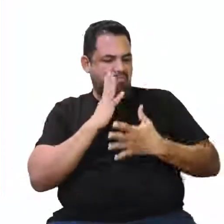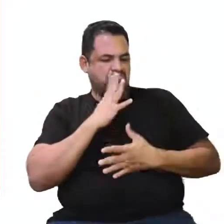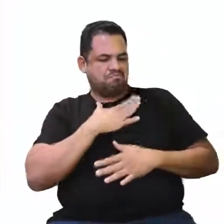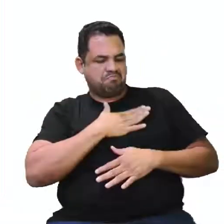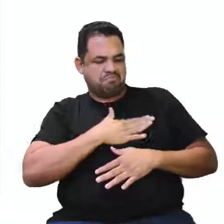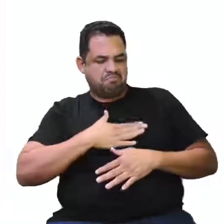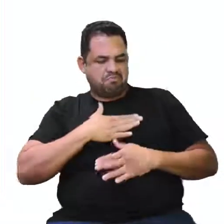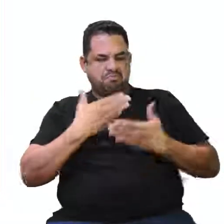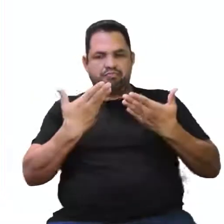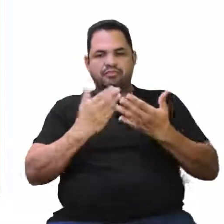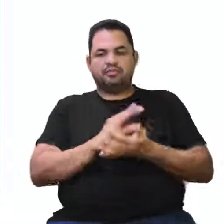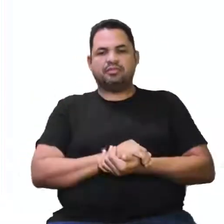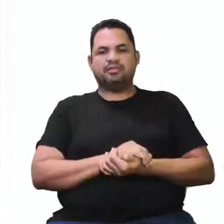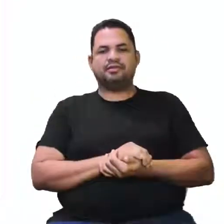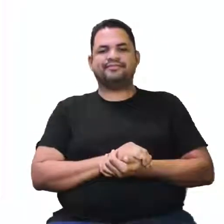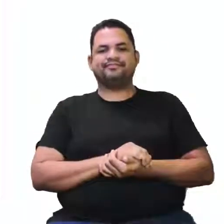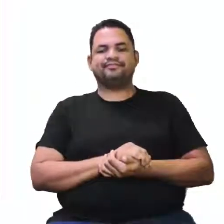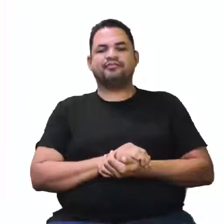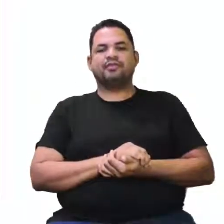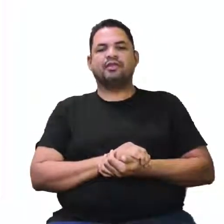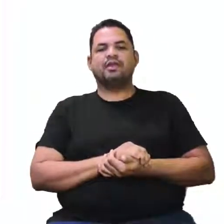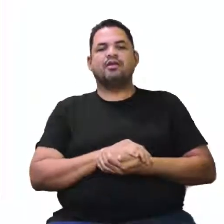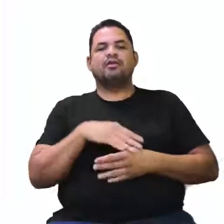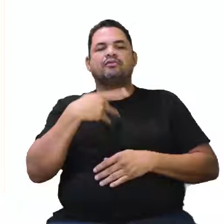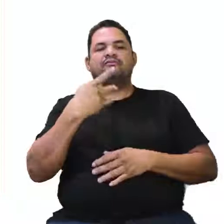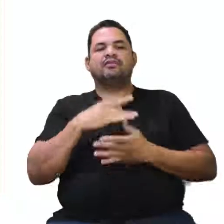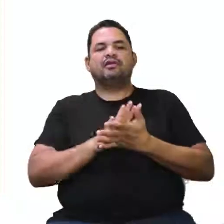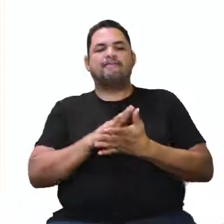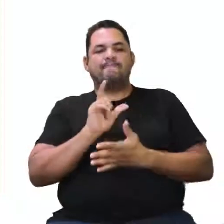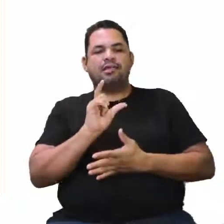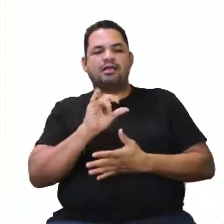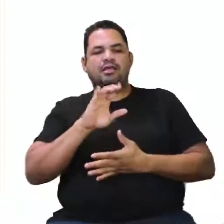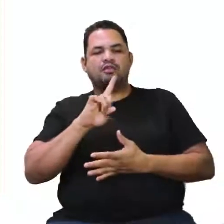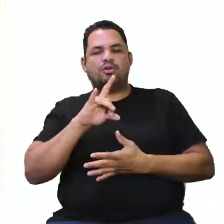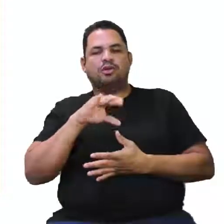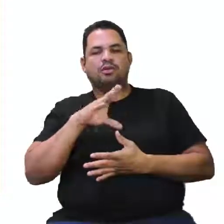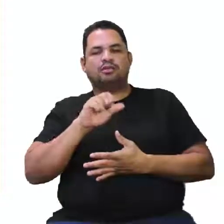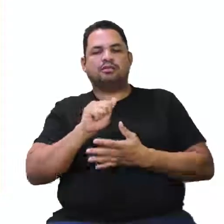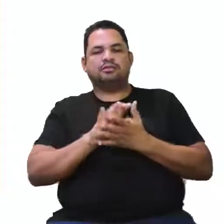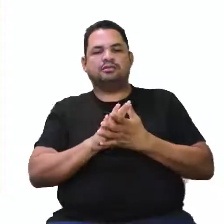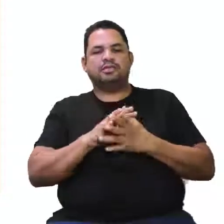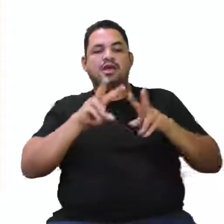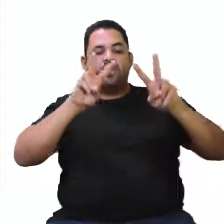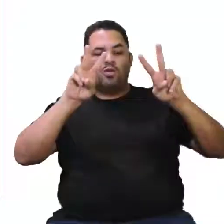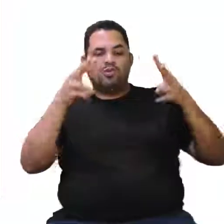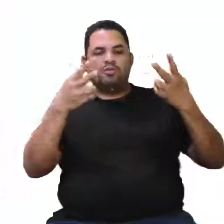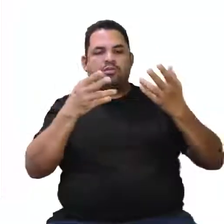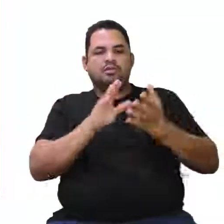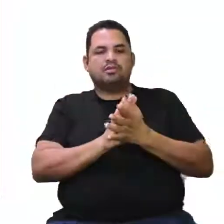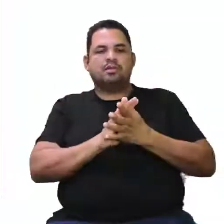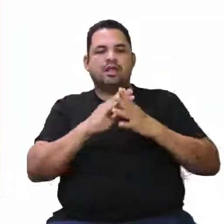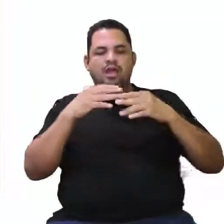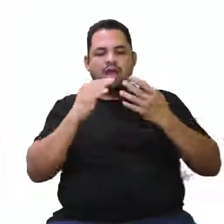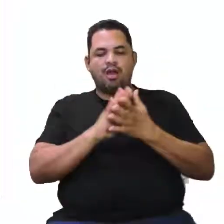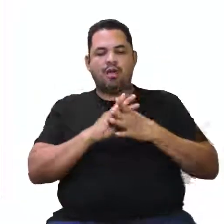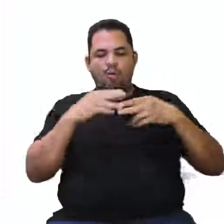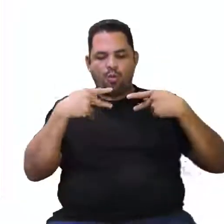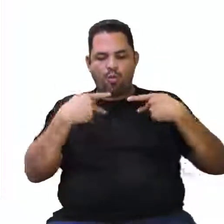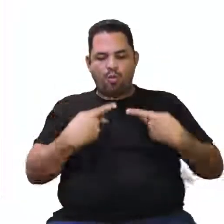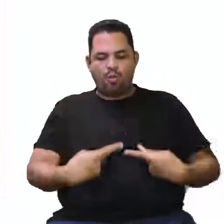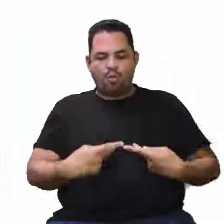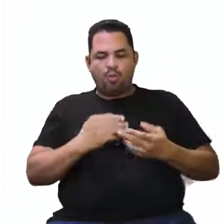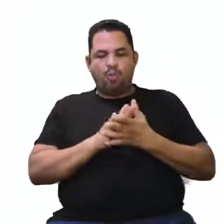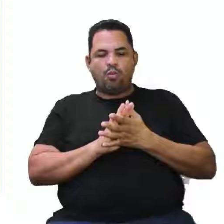aqui quando coloca aí a expressão idolatria, né? Ela vai remeter ao título da aula, né? Que é a corpolatria, que